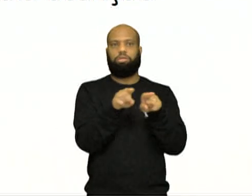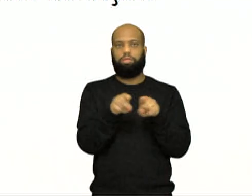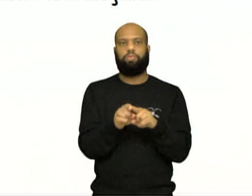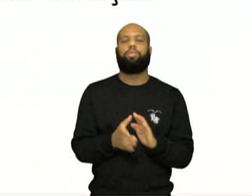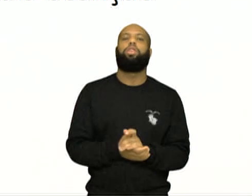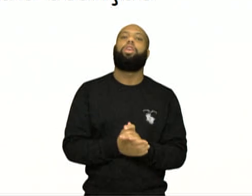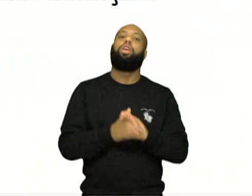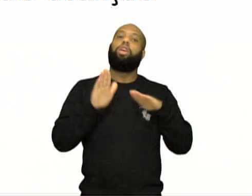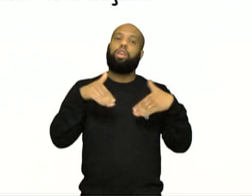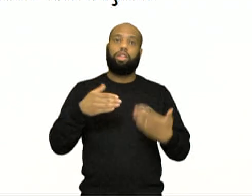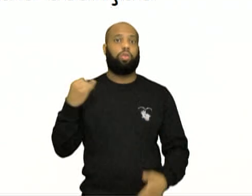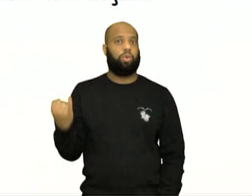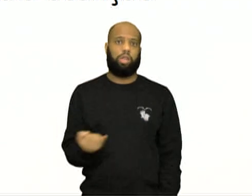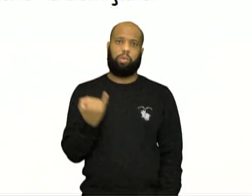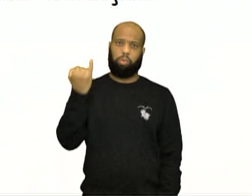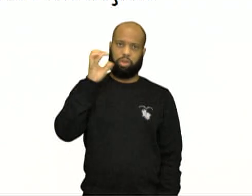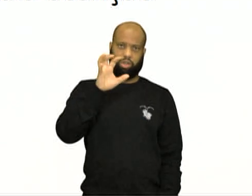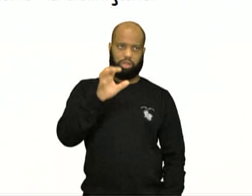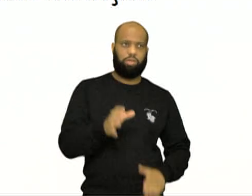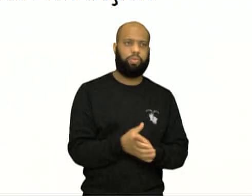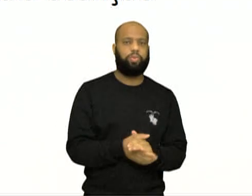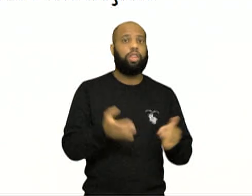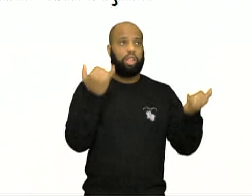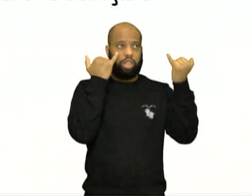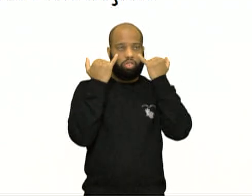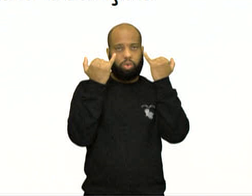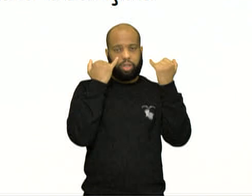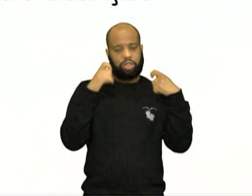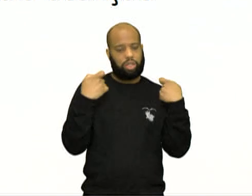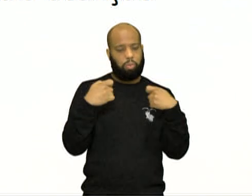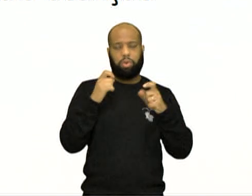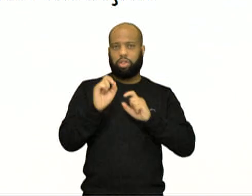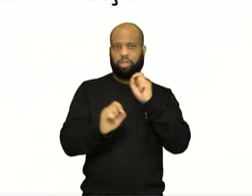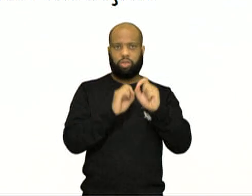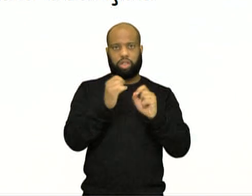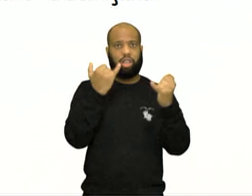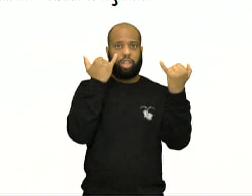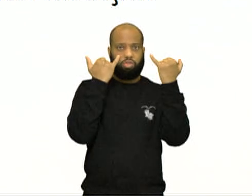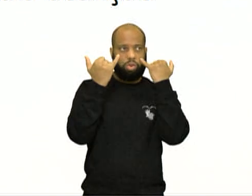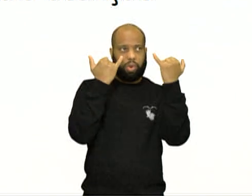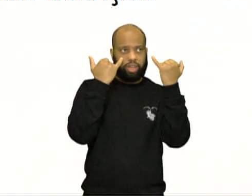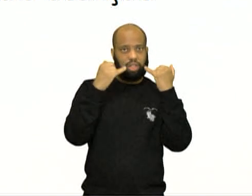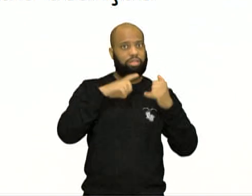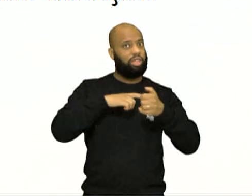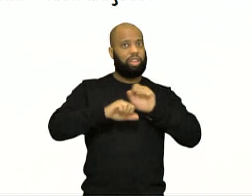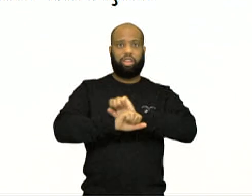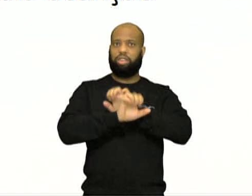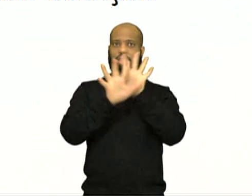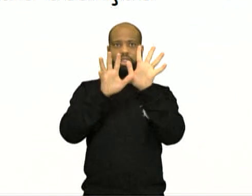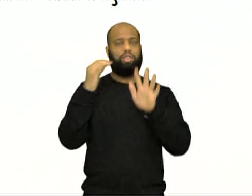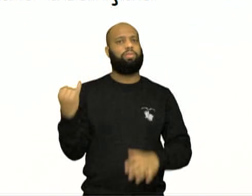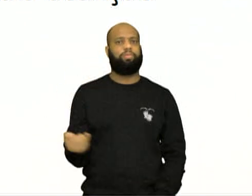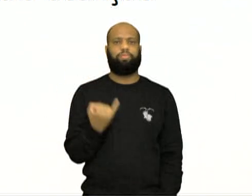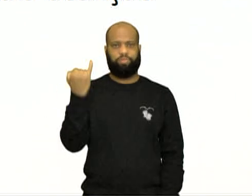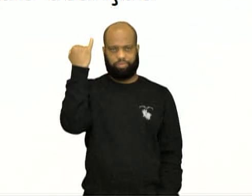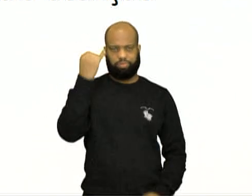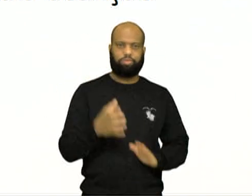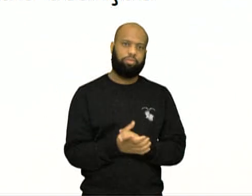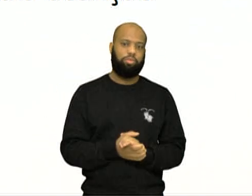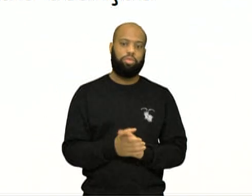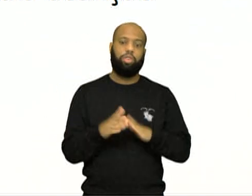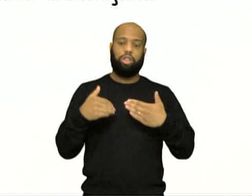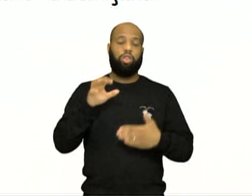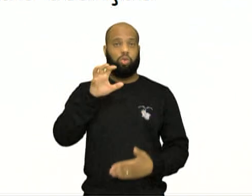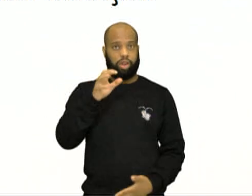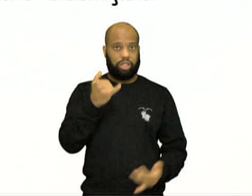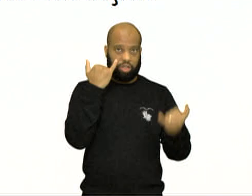é importante isso. As informações que têm que aparecer no cartaz são as informações com maior clareza possível. Essa